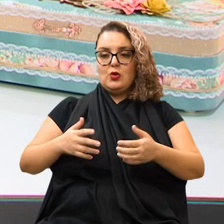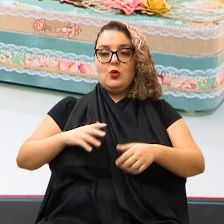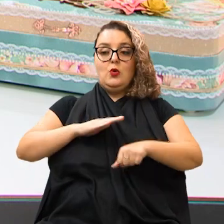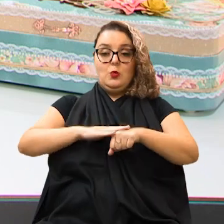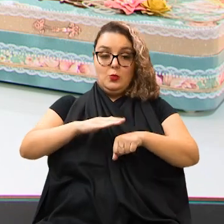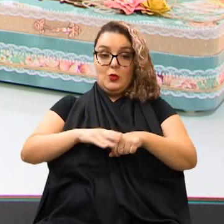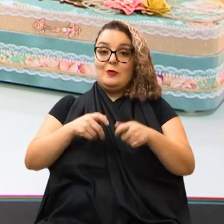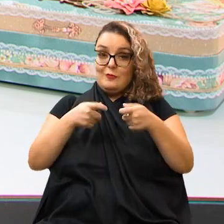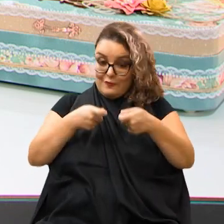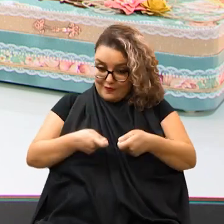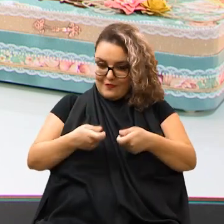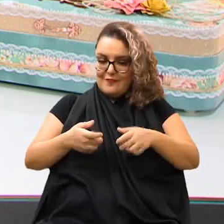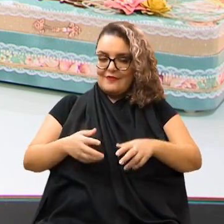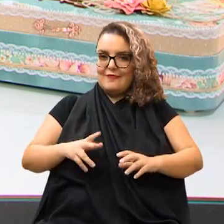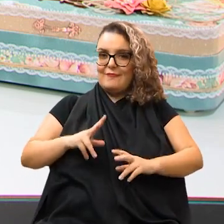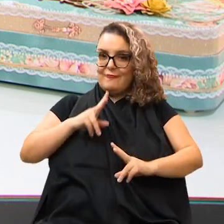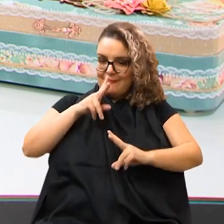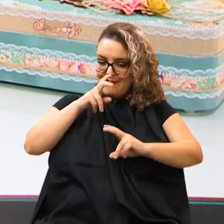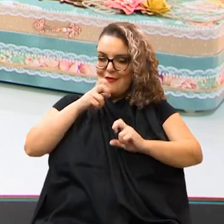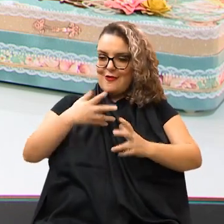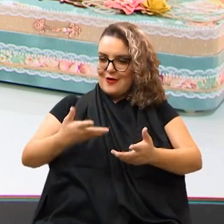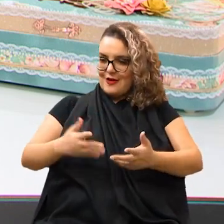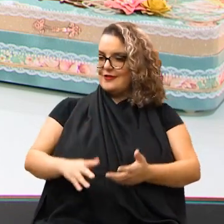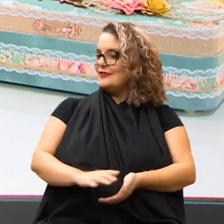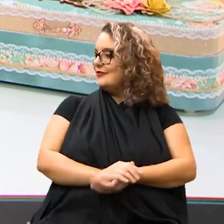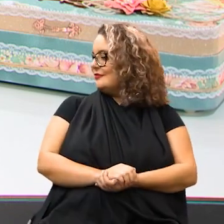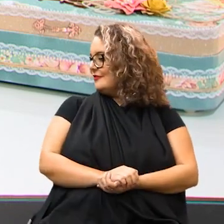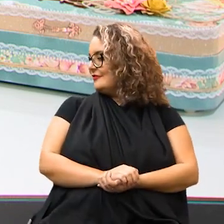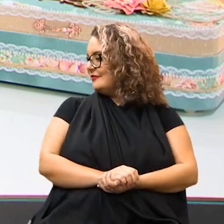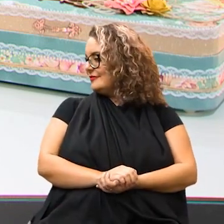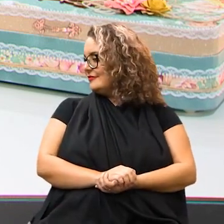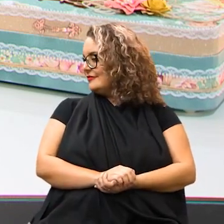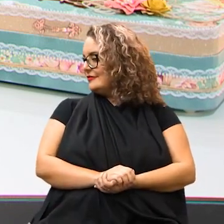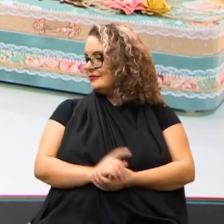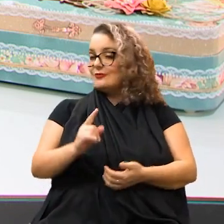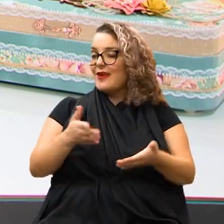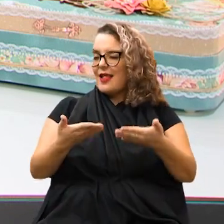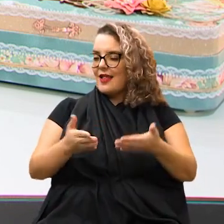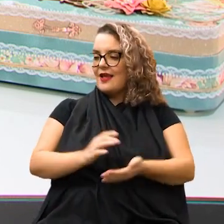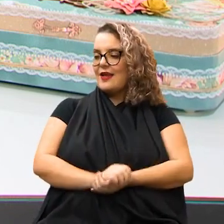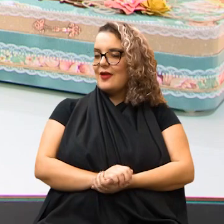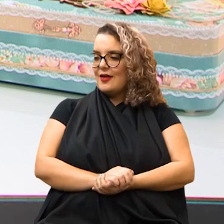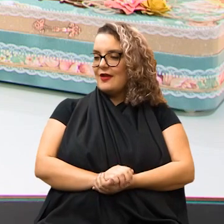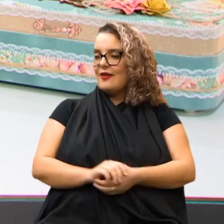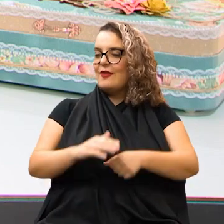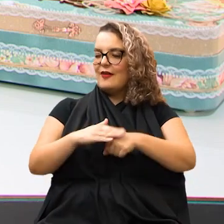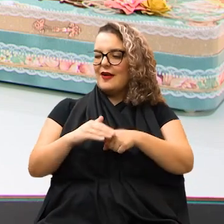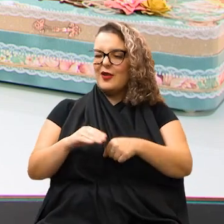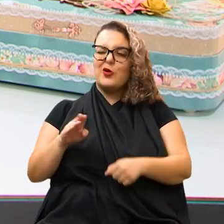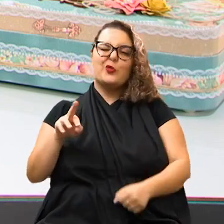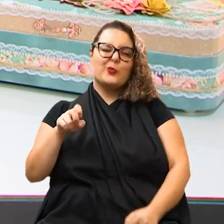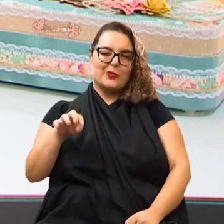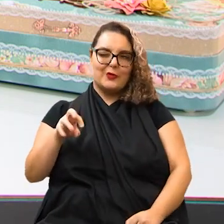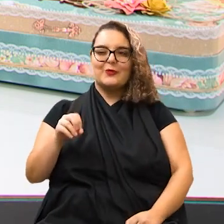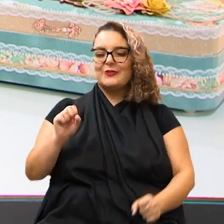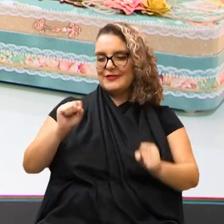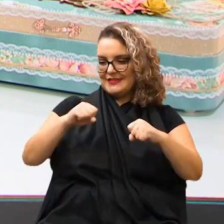meio firme, tá? É um carinho meio fortinho, né? Tão levinho assim. Carinho um pouco bruto.